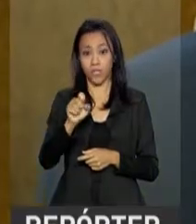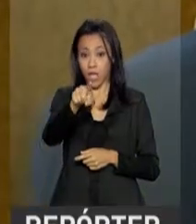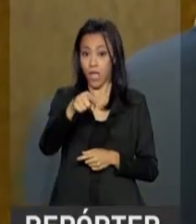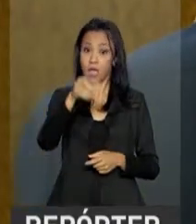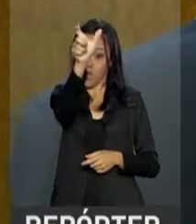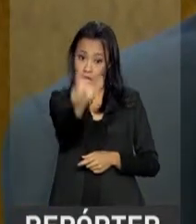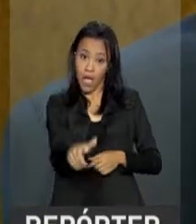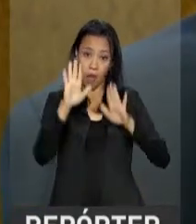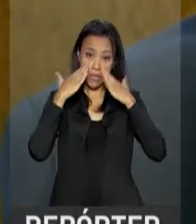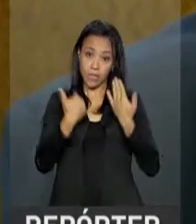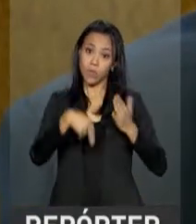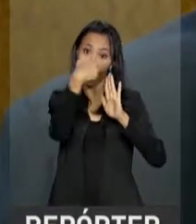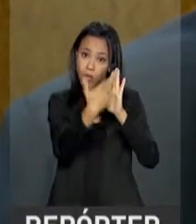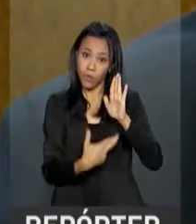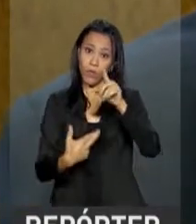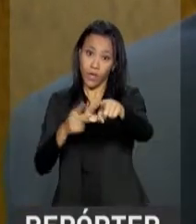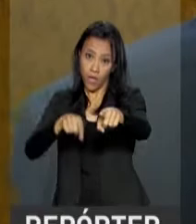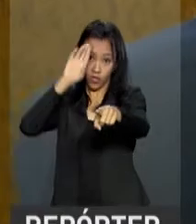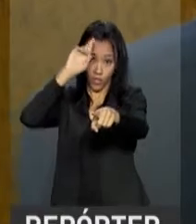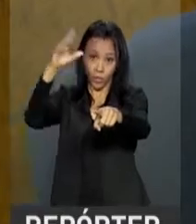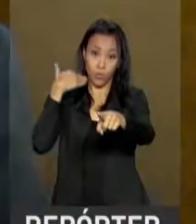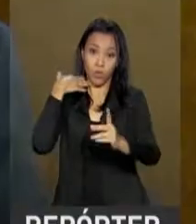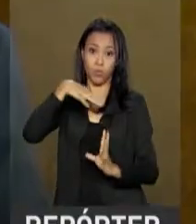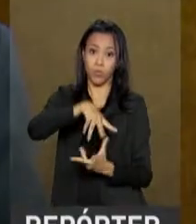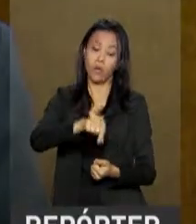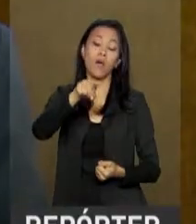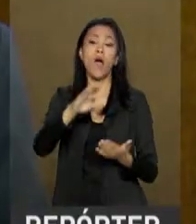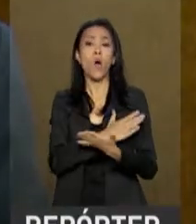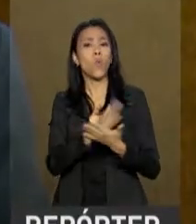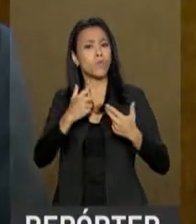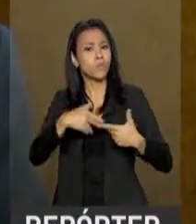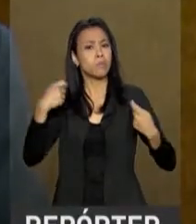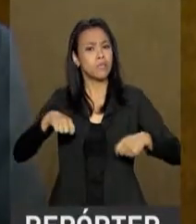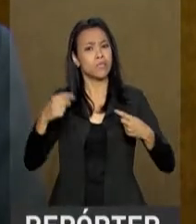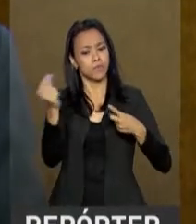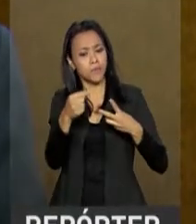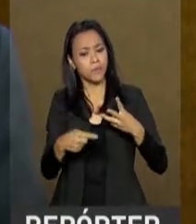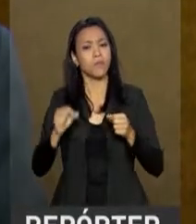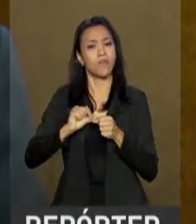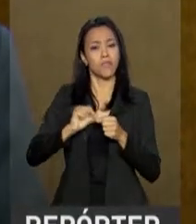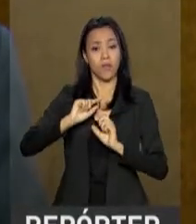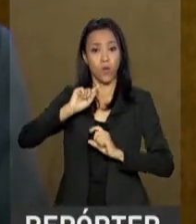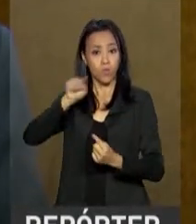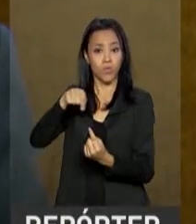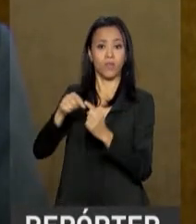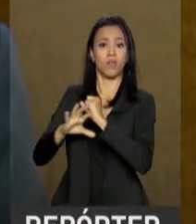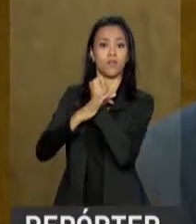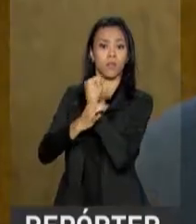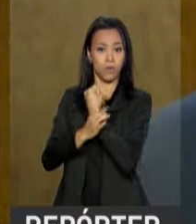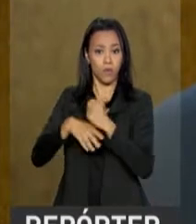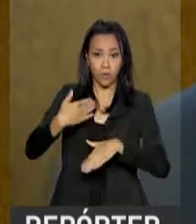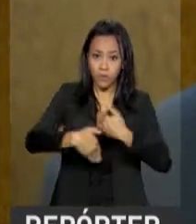martin raiser diretor do banco algumas medidas pontuais são necessárias para garantir o desenvolvimento do país entre